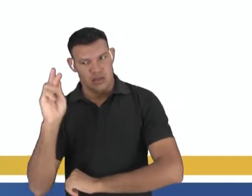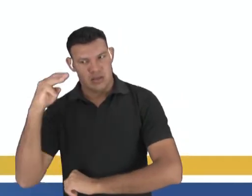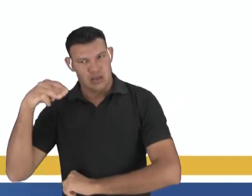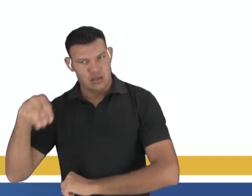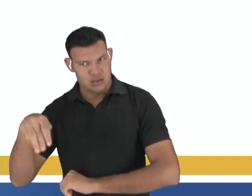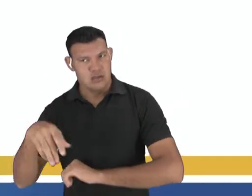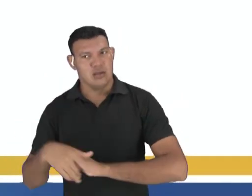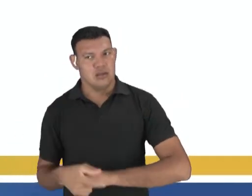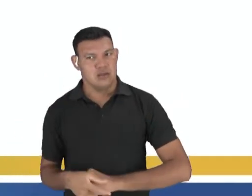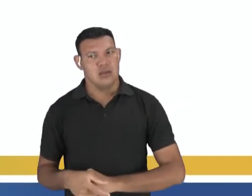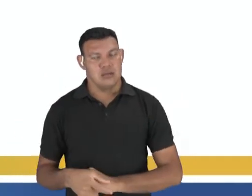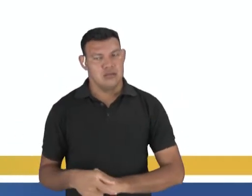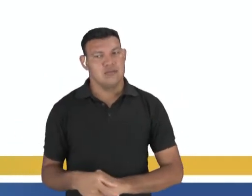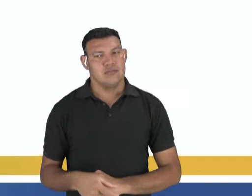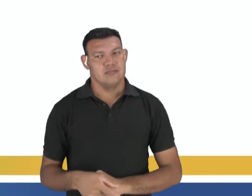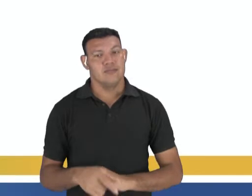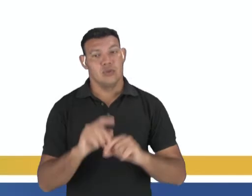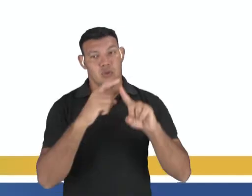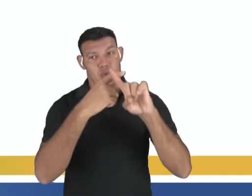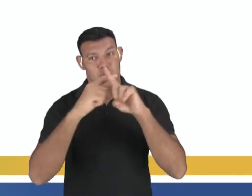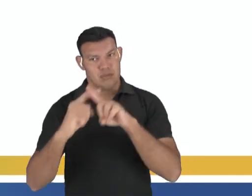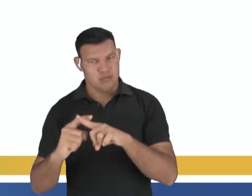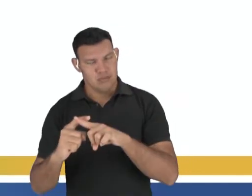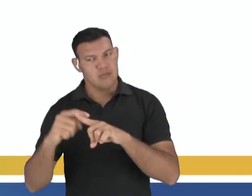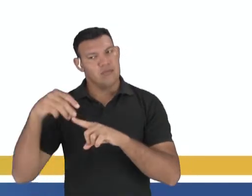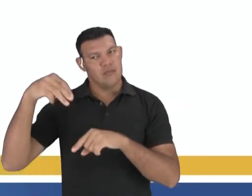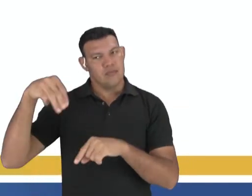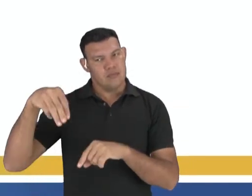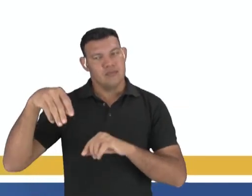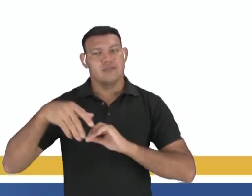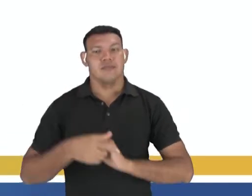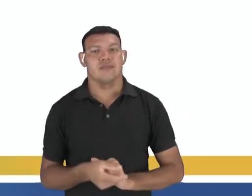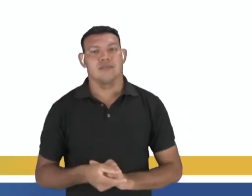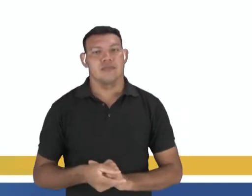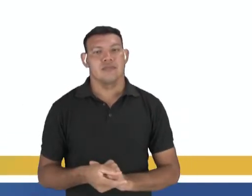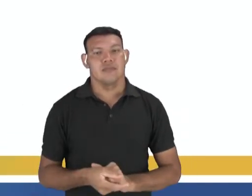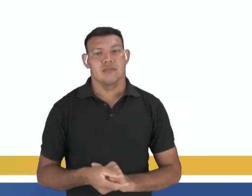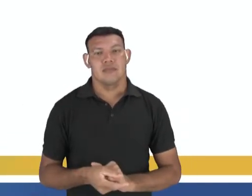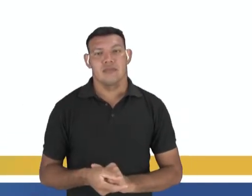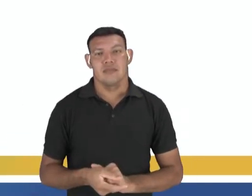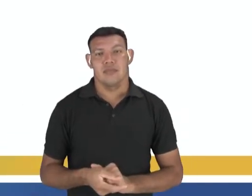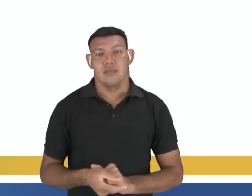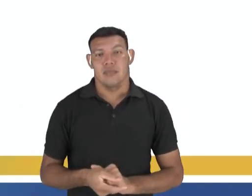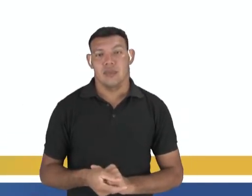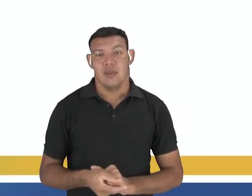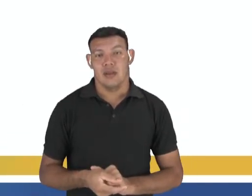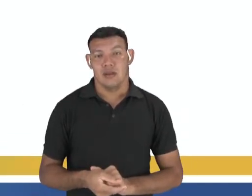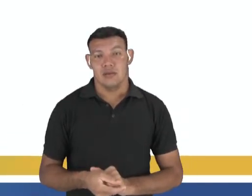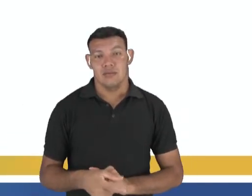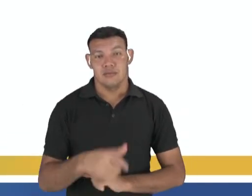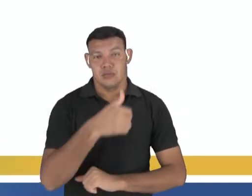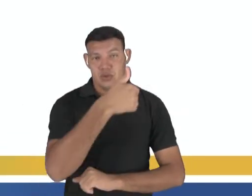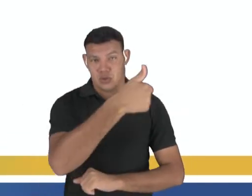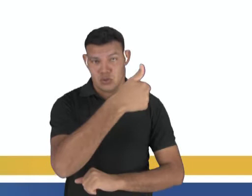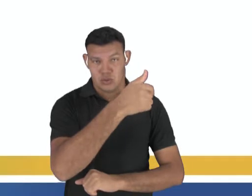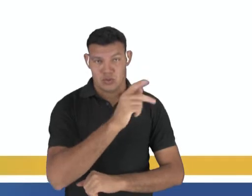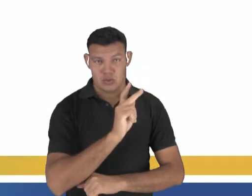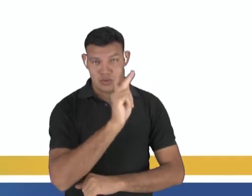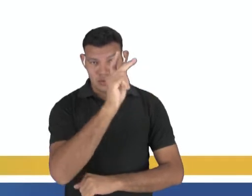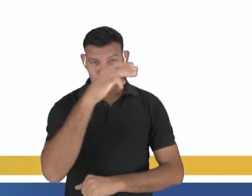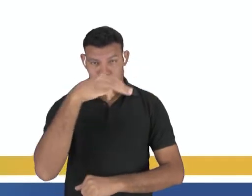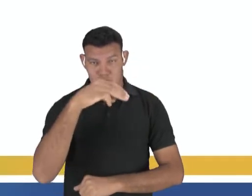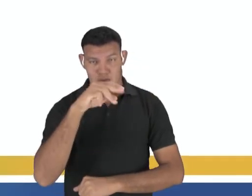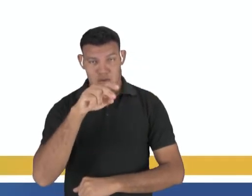uma unidade múltipla do metro, 1 quilômetro é equivalente a 1000 metros. Então, para eu converter